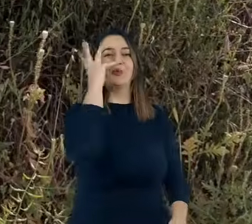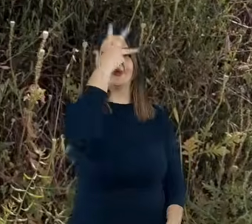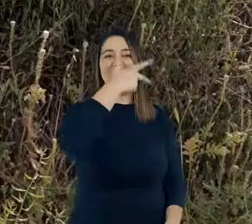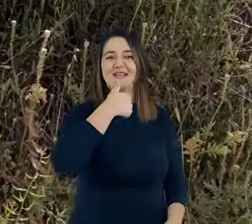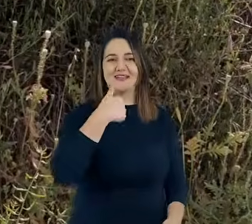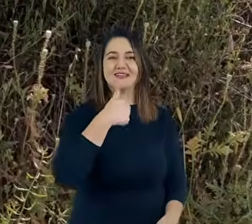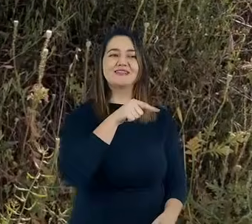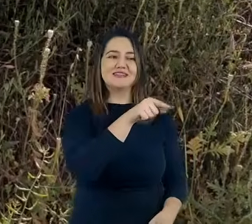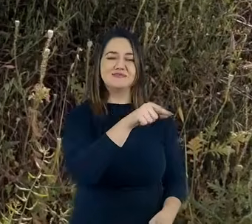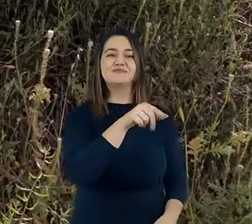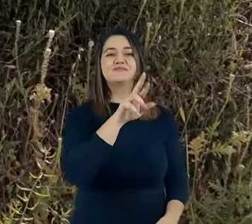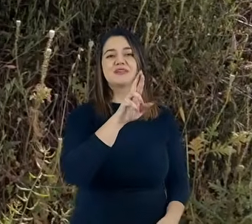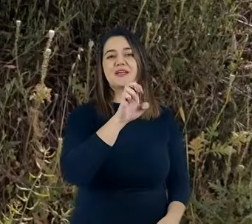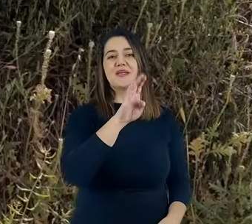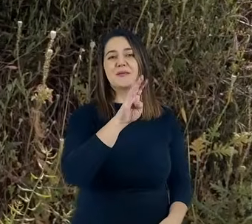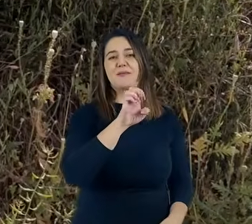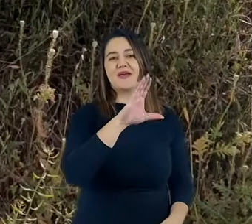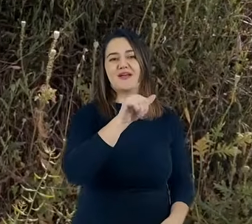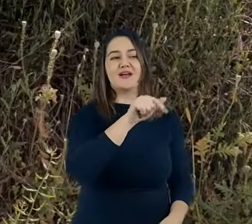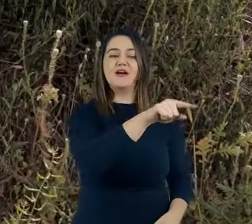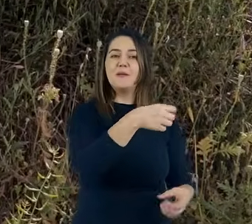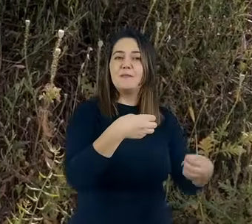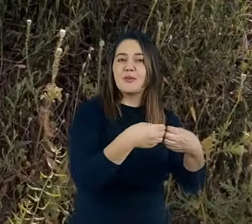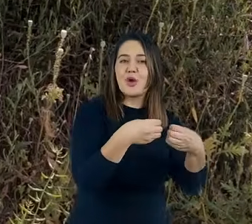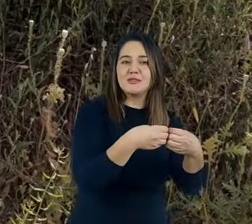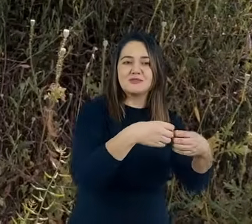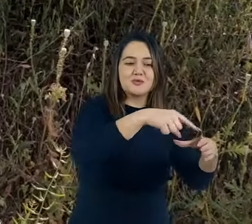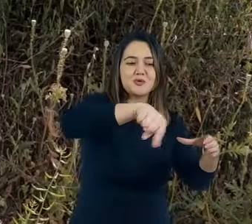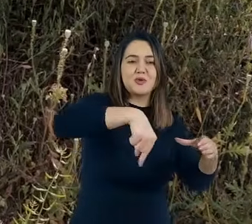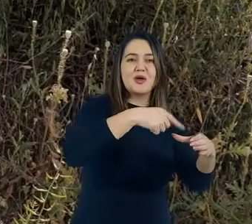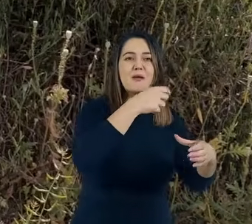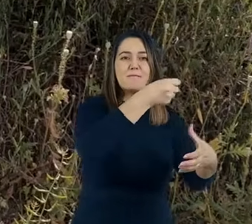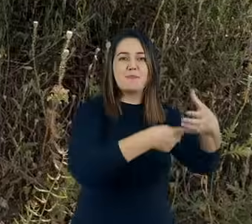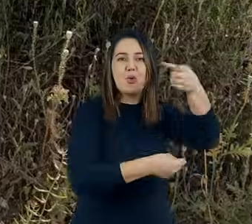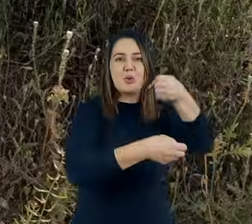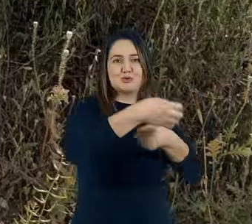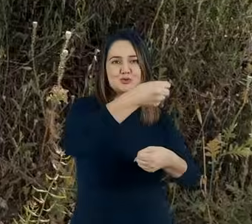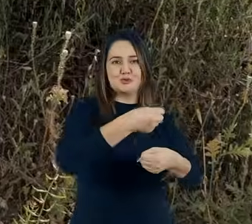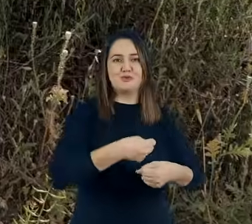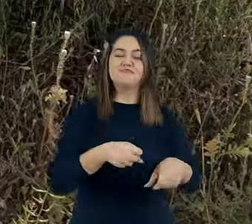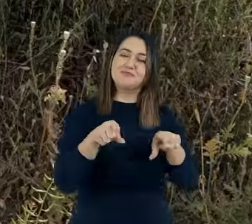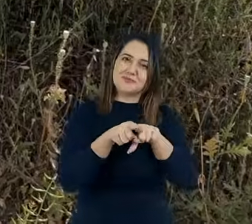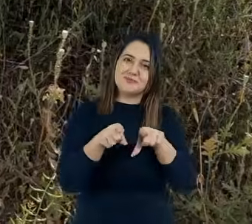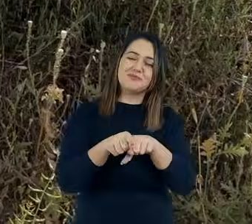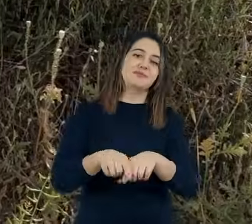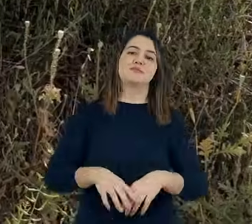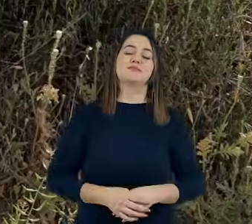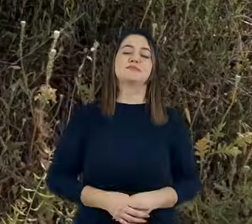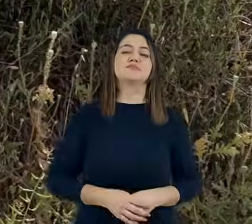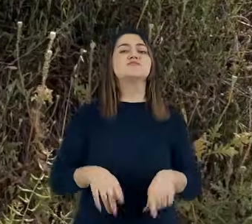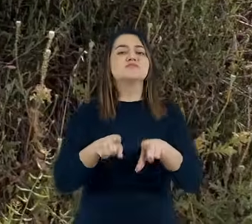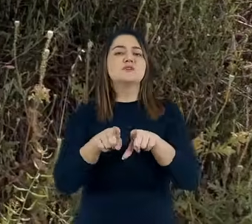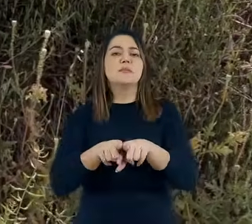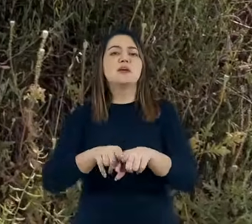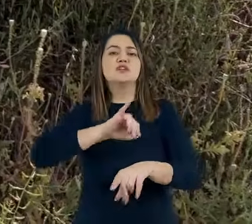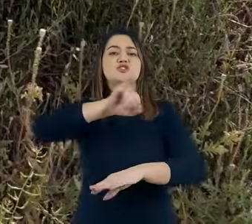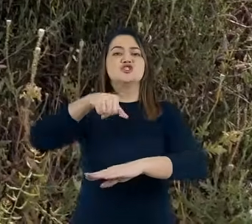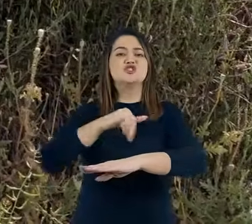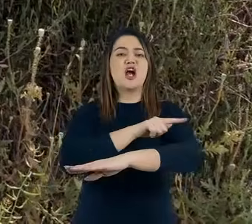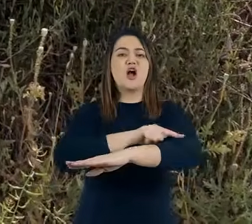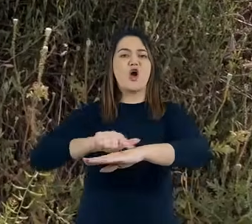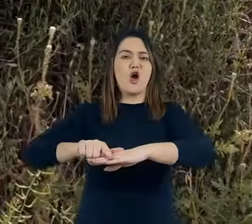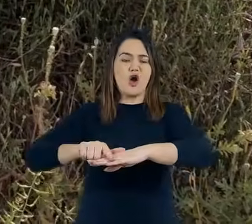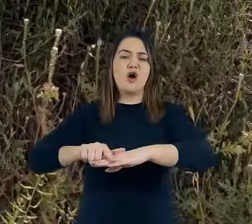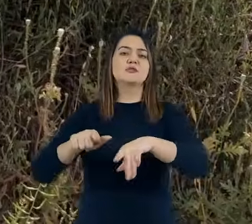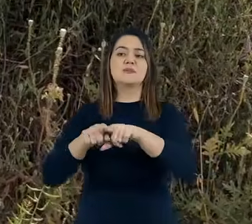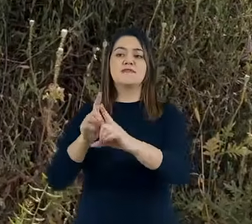futura esposa de Isaac justamente ali perto de um poço. Estou falando de Rebeca. Também Jacó, quando vai se